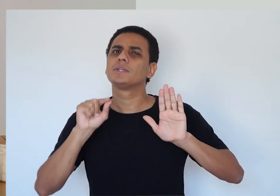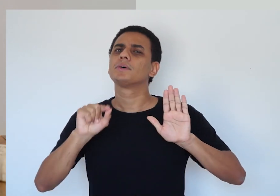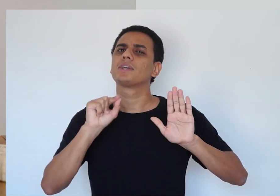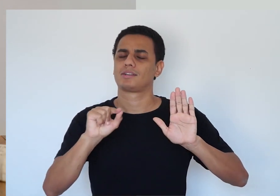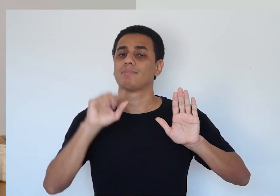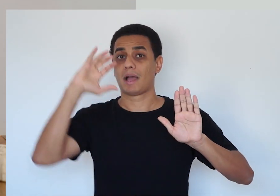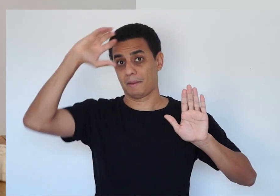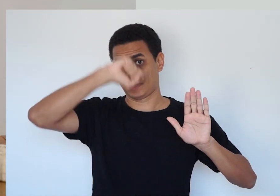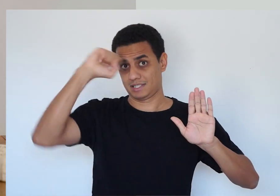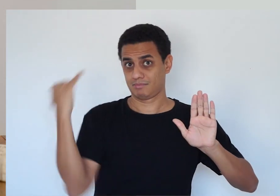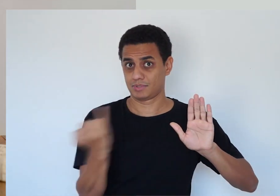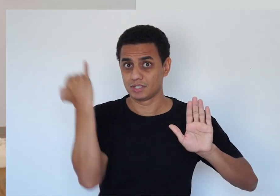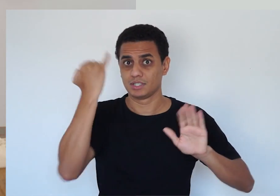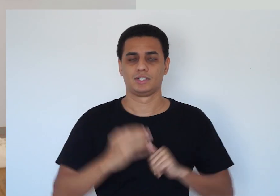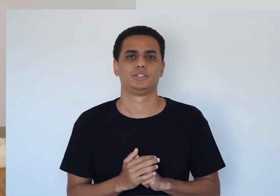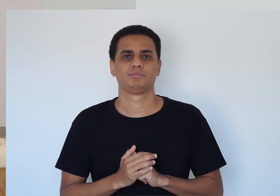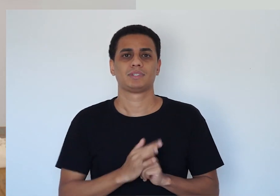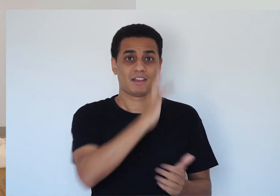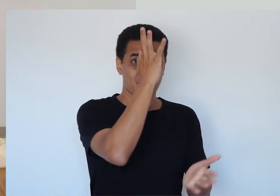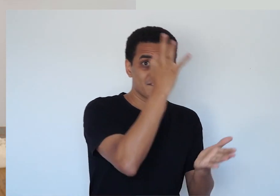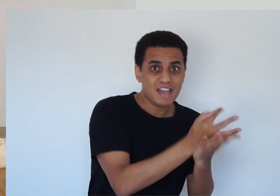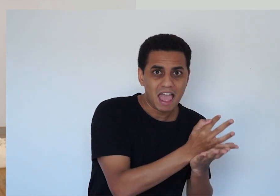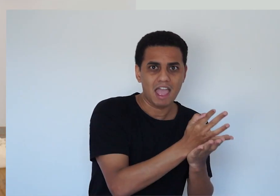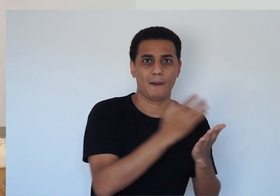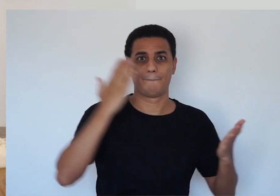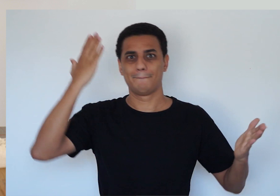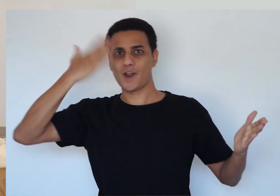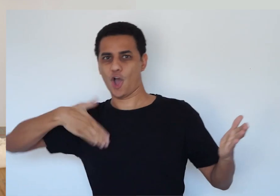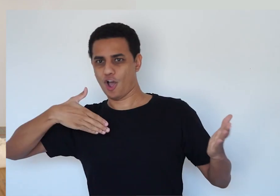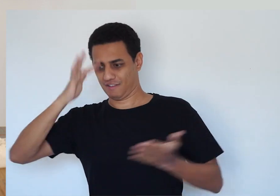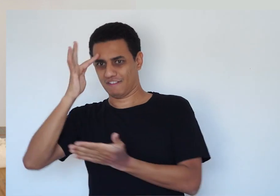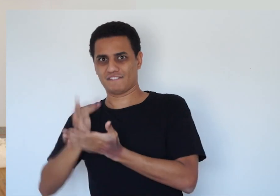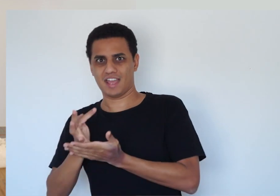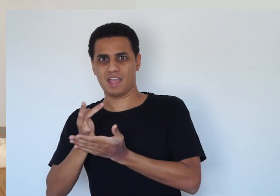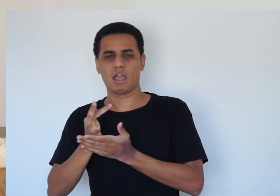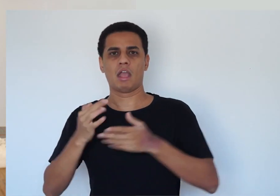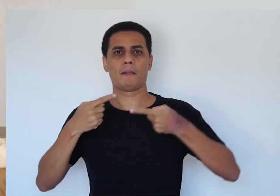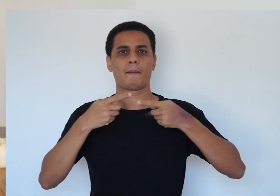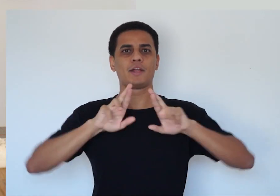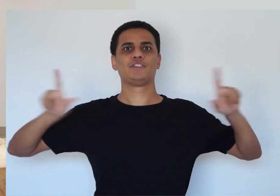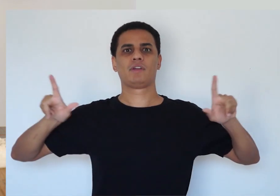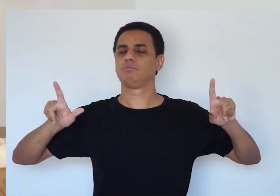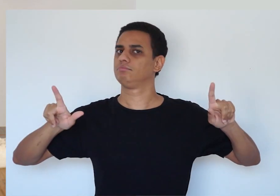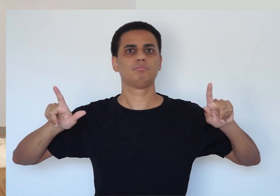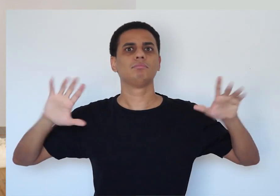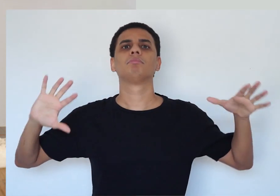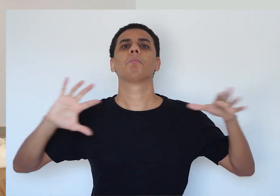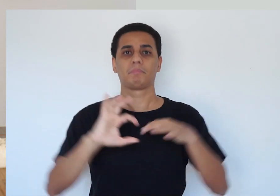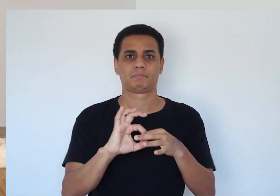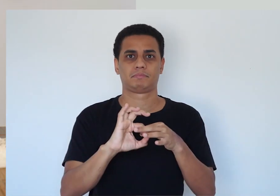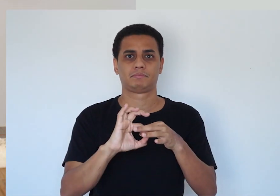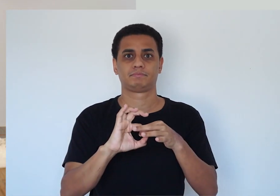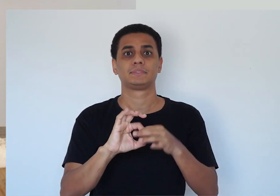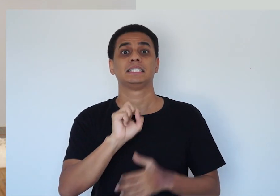com uma primeira verdade. Fé e provações, elas não são incompatíveis, elas andam juntos. Se